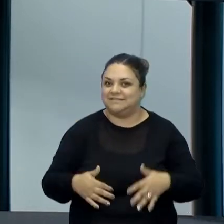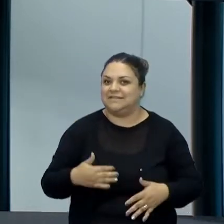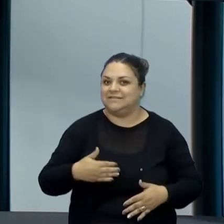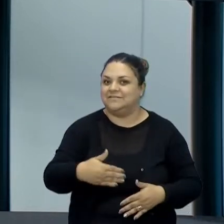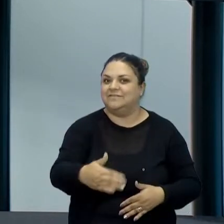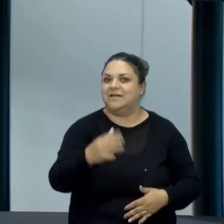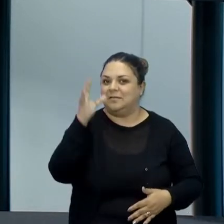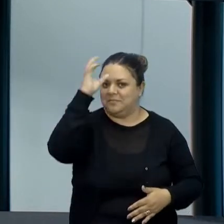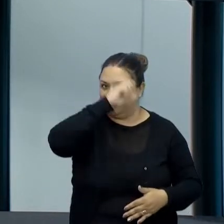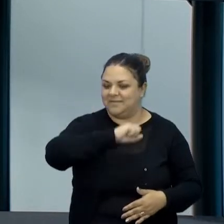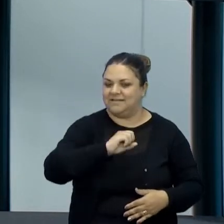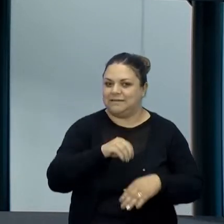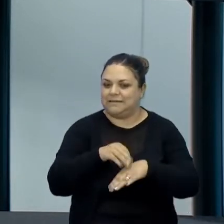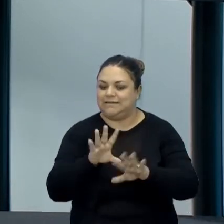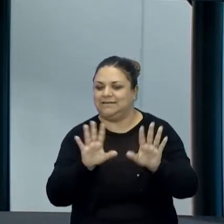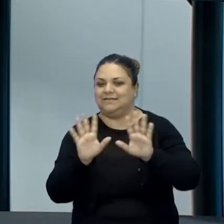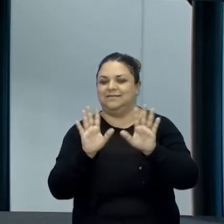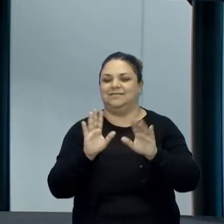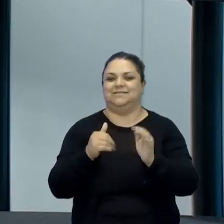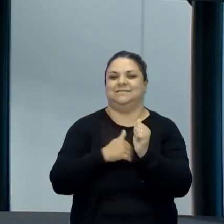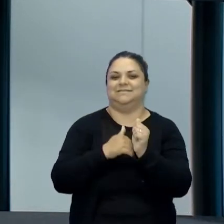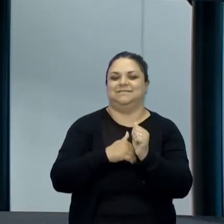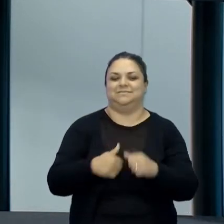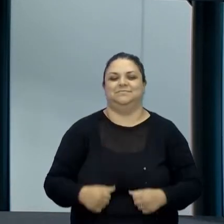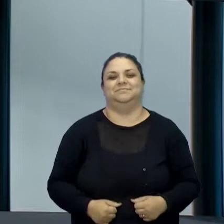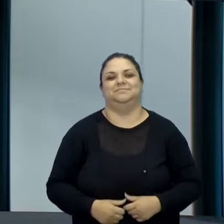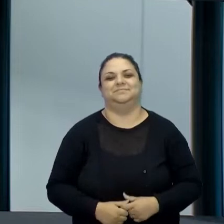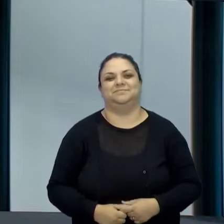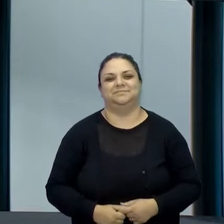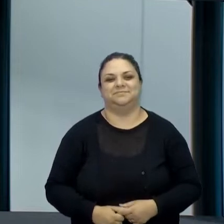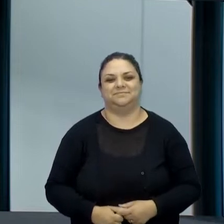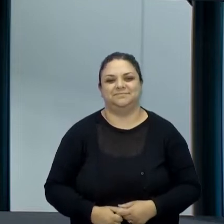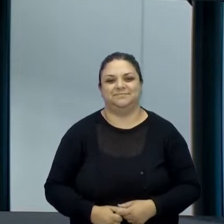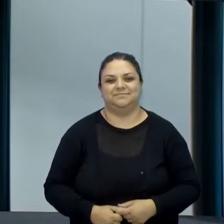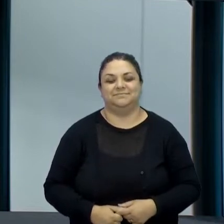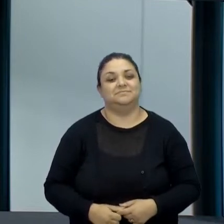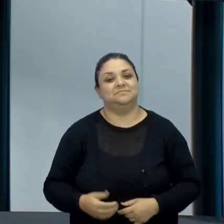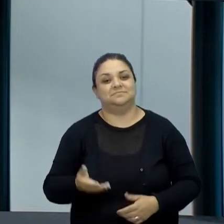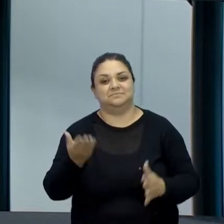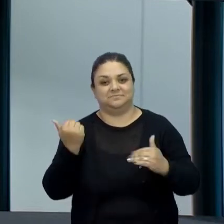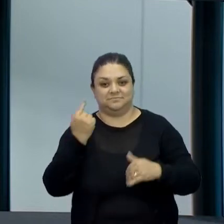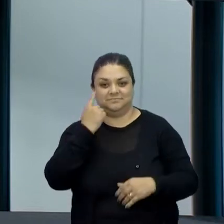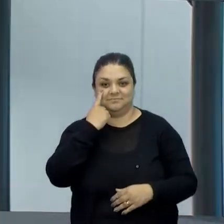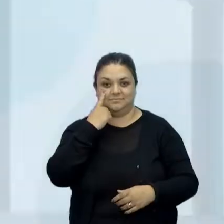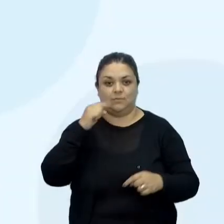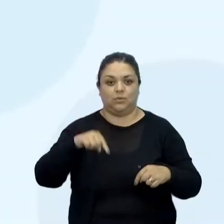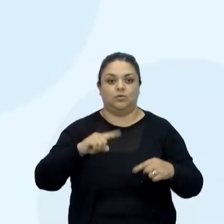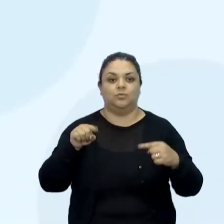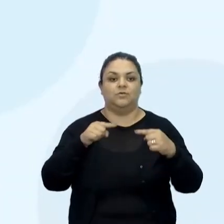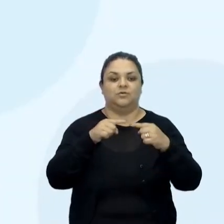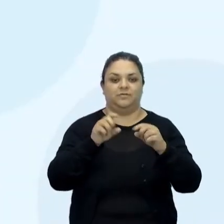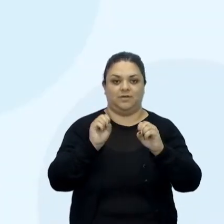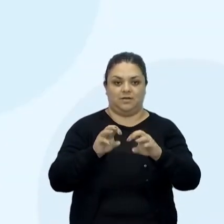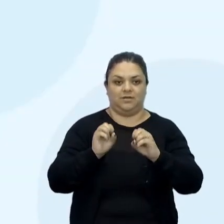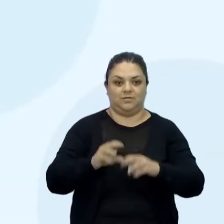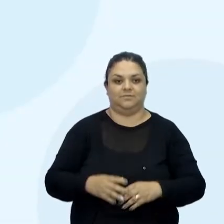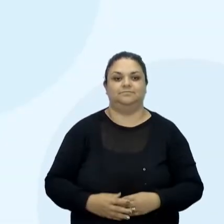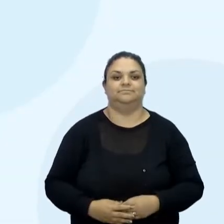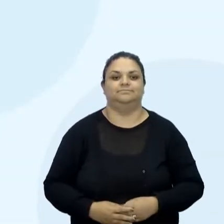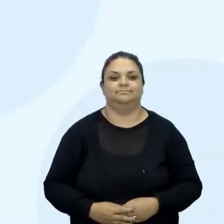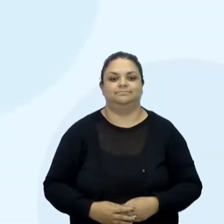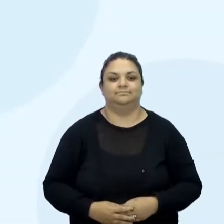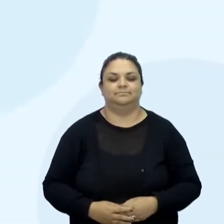Adoro fazer spoiler para vocês. Bom, então vamos lá. A gente tem como objetivo para hoje, quais são